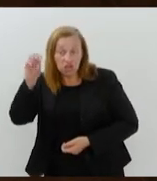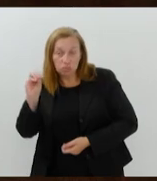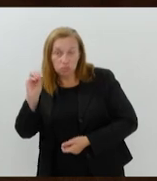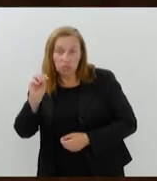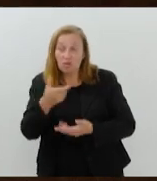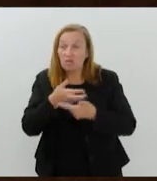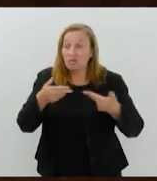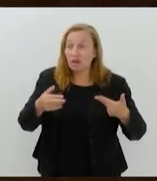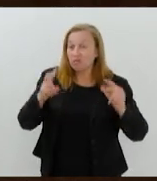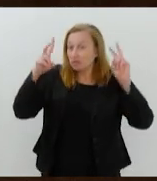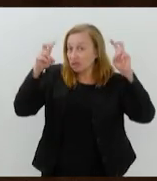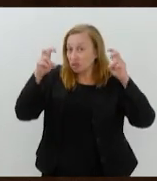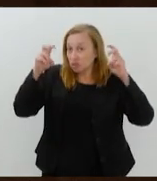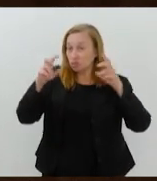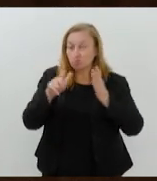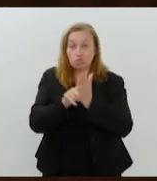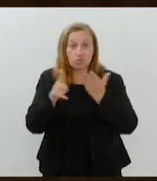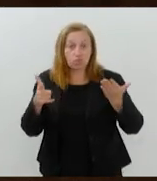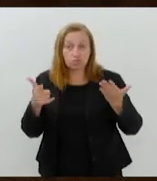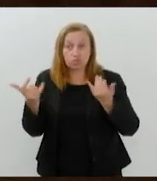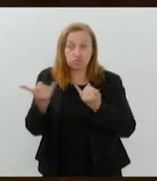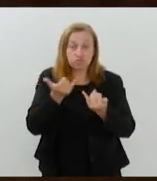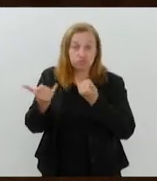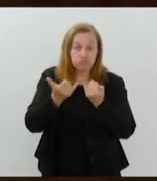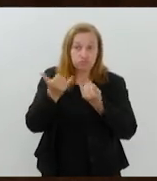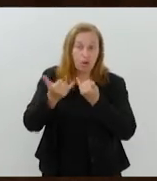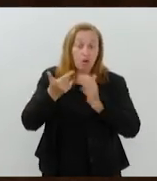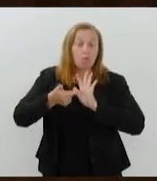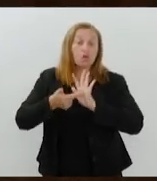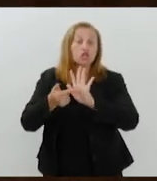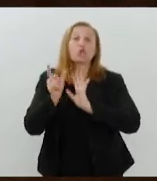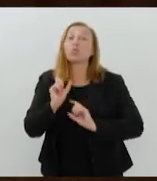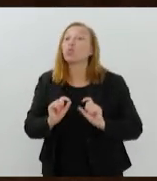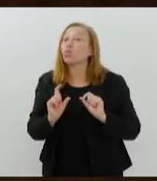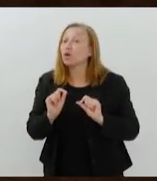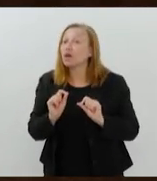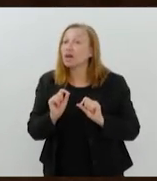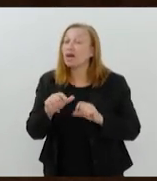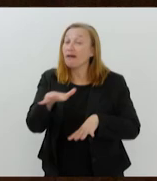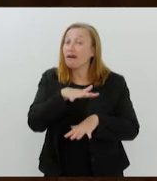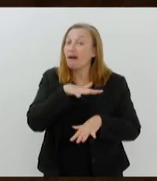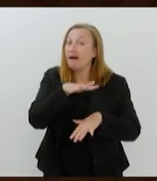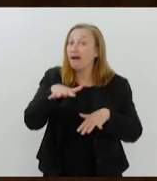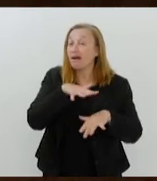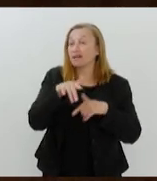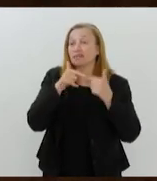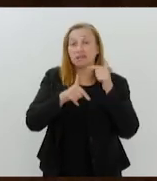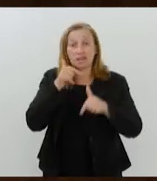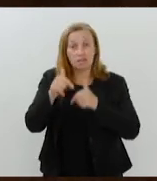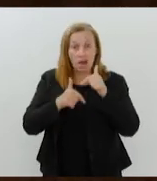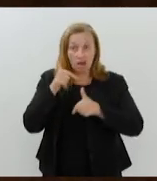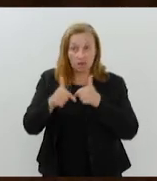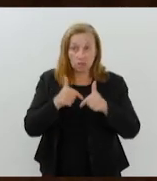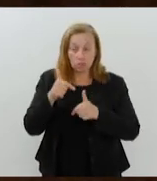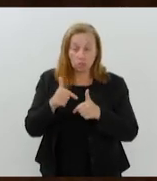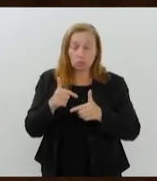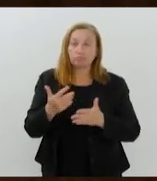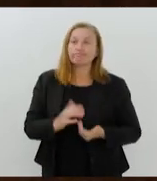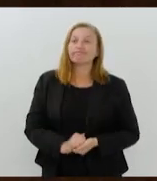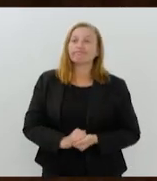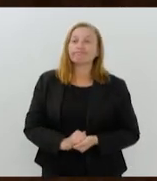matérias jornalísticas têm mostrado que o mercado de trabalho